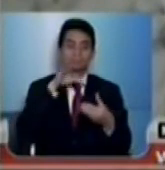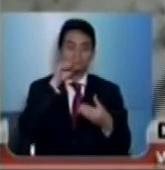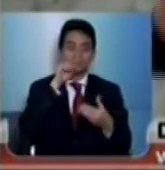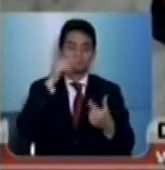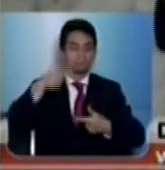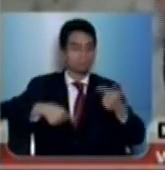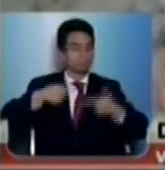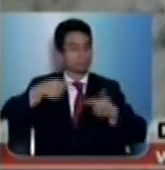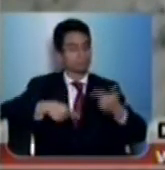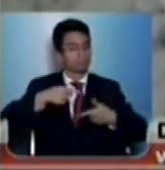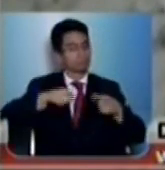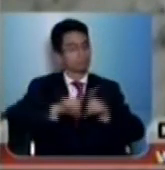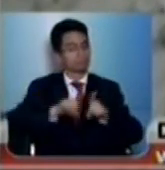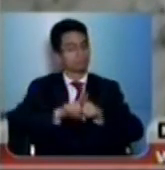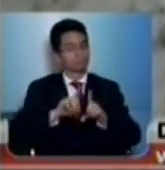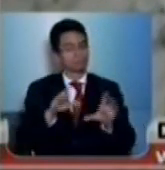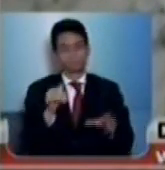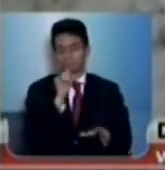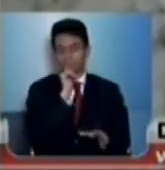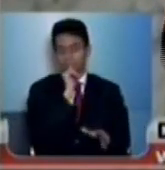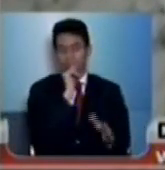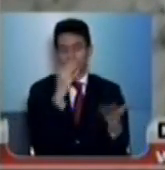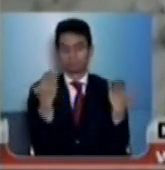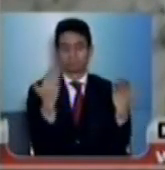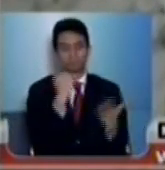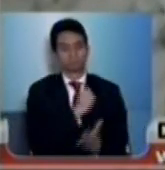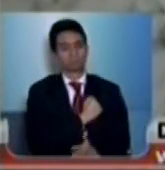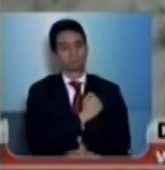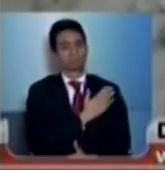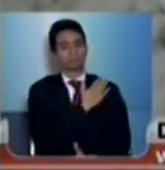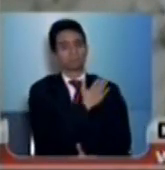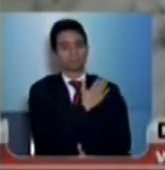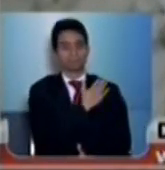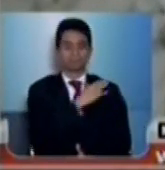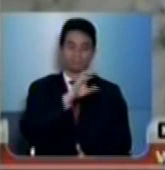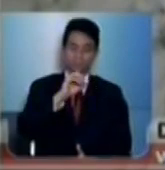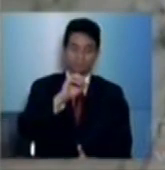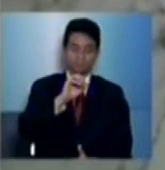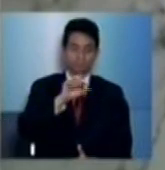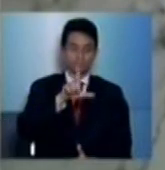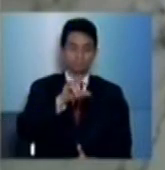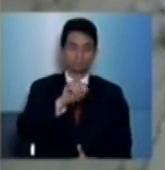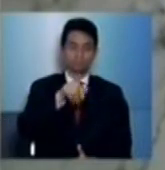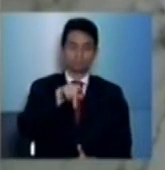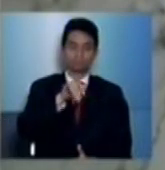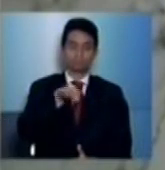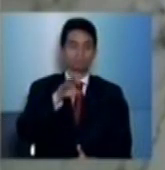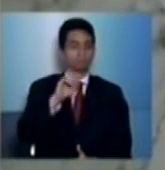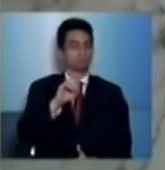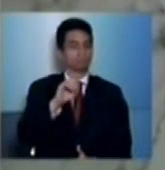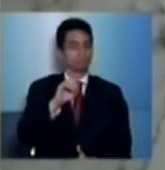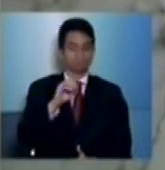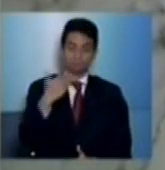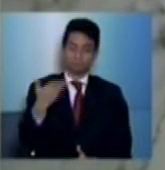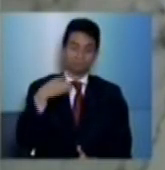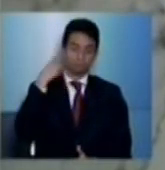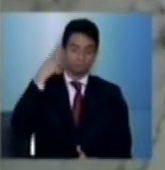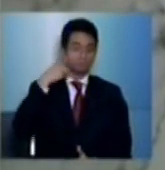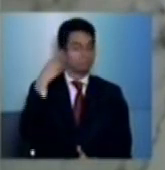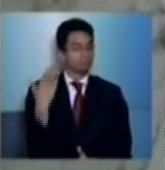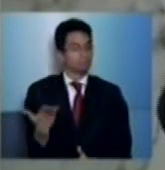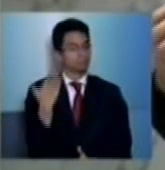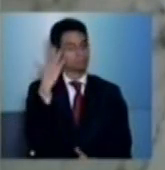Pública Nobre Deputado Major Olímpio que é um eterno defensor dos servidores da Segurança Pública